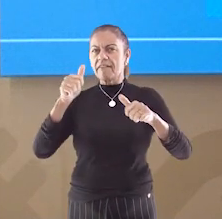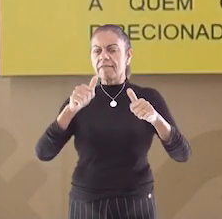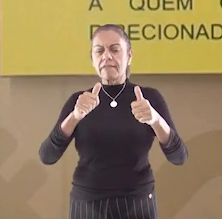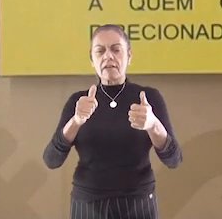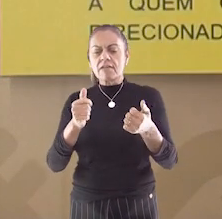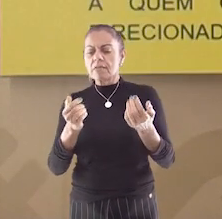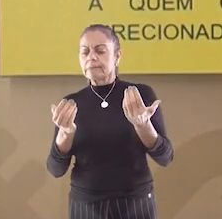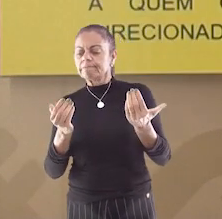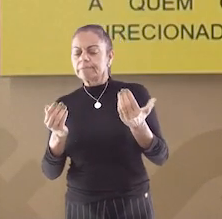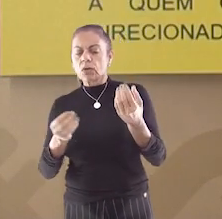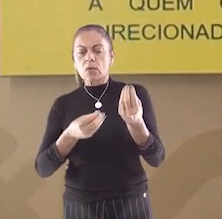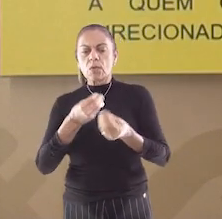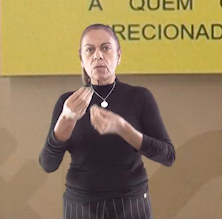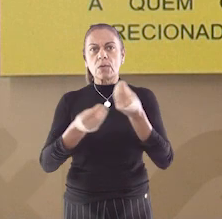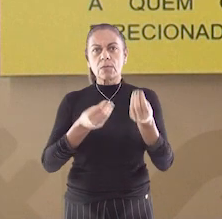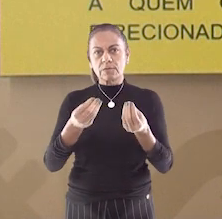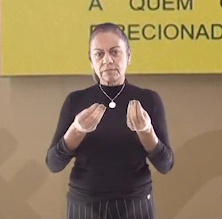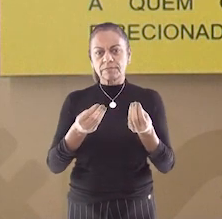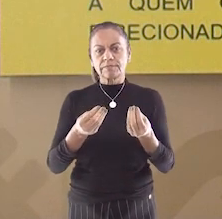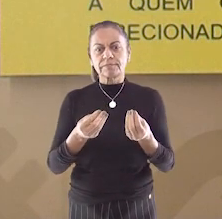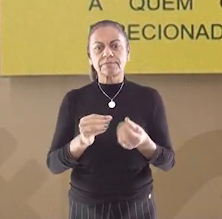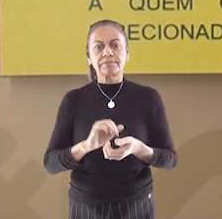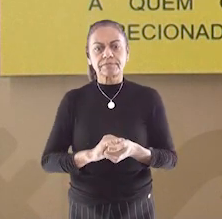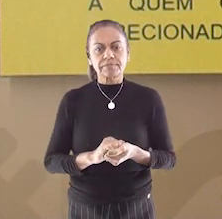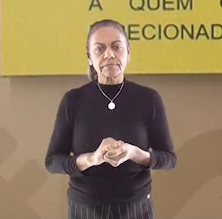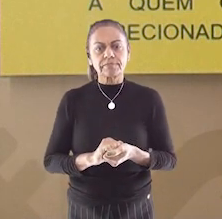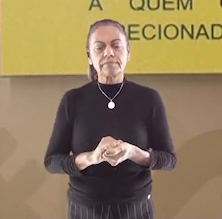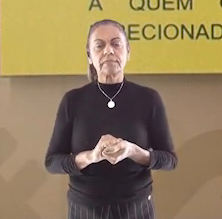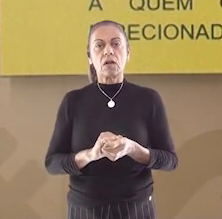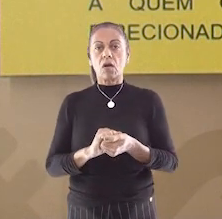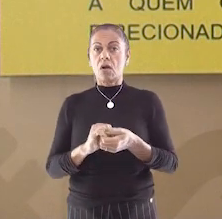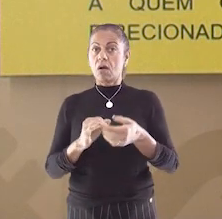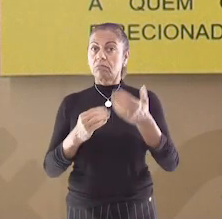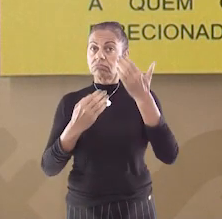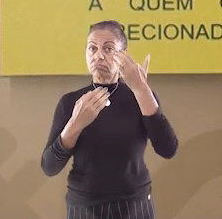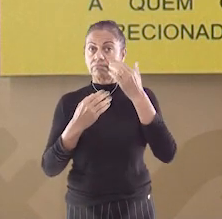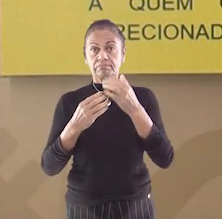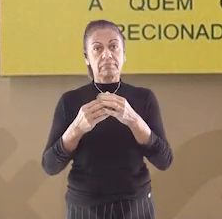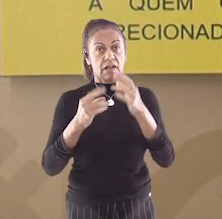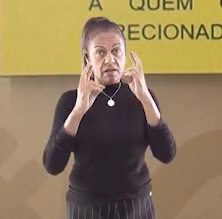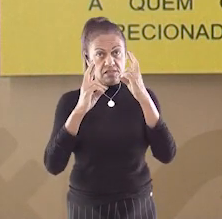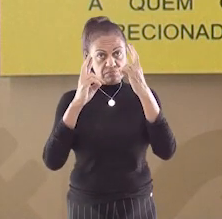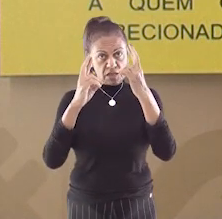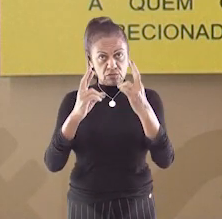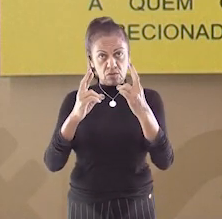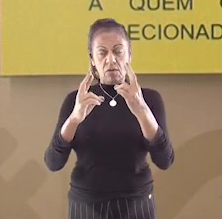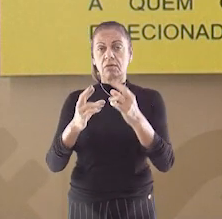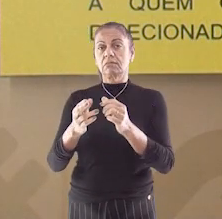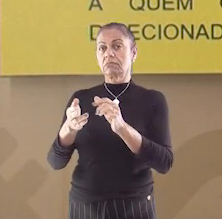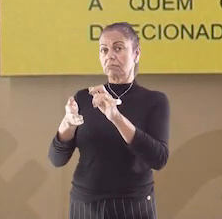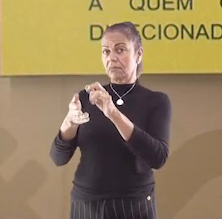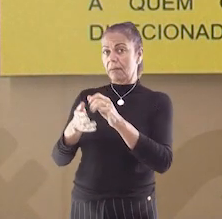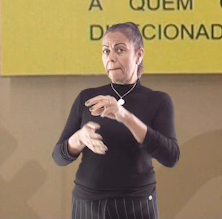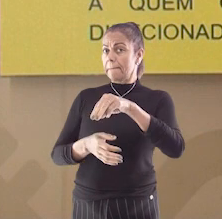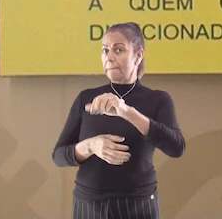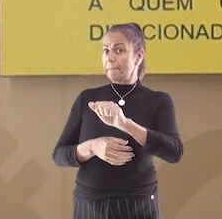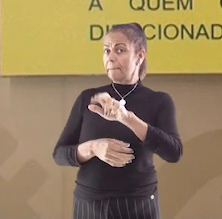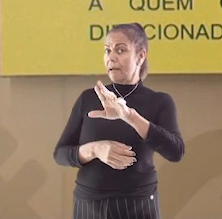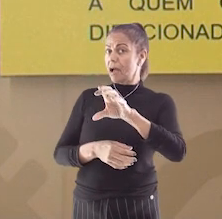no exemplo? Vejam que Júlia cumprimenta o colega antes de iniciar o seu recado, como forma de